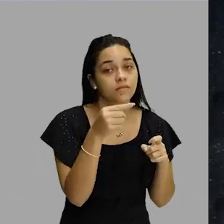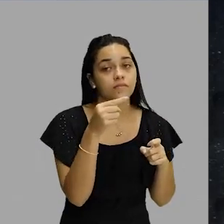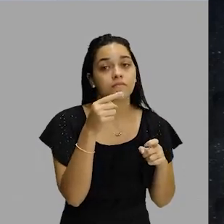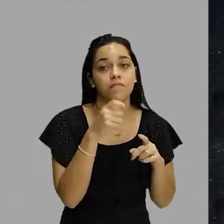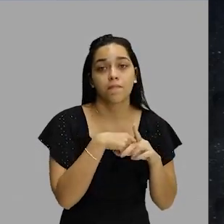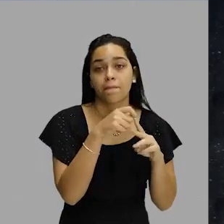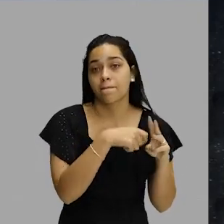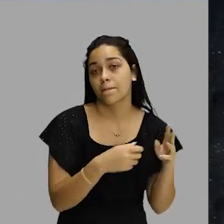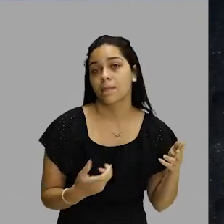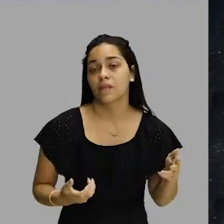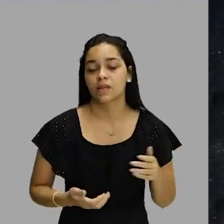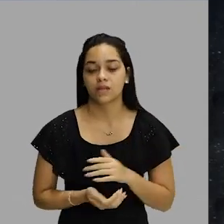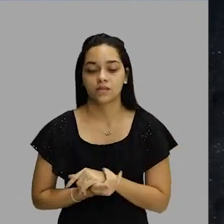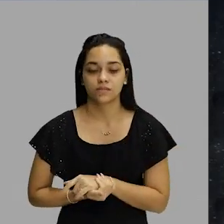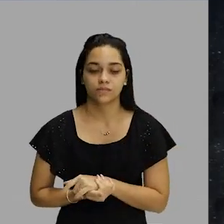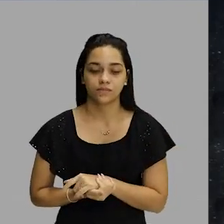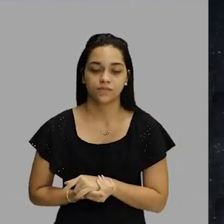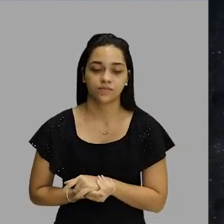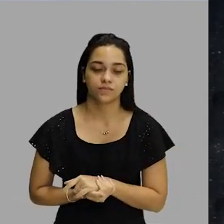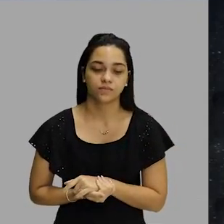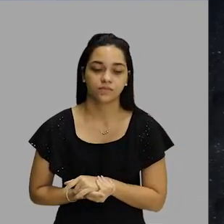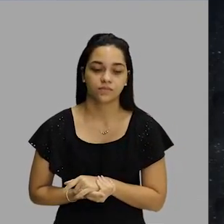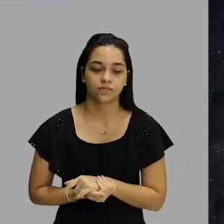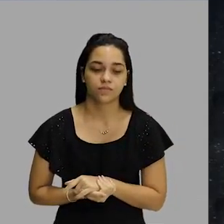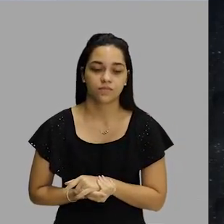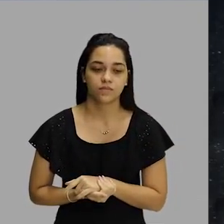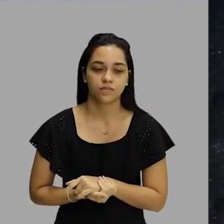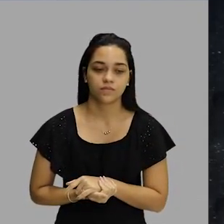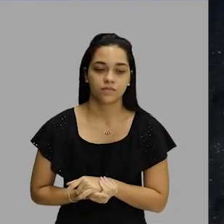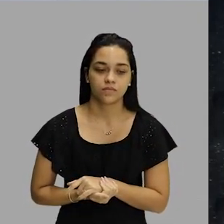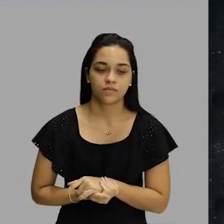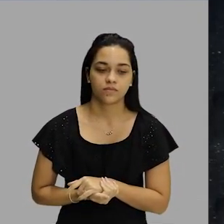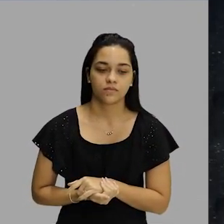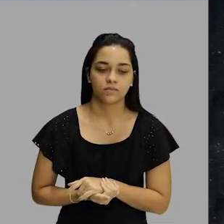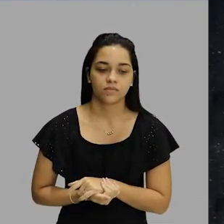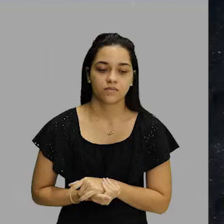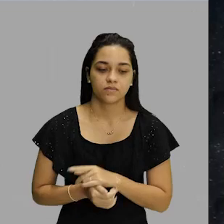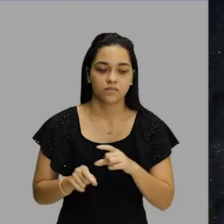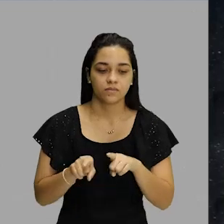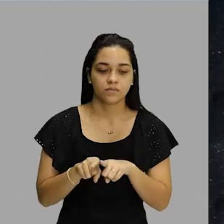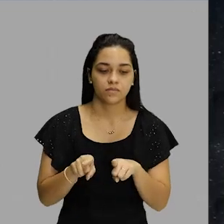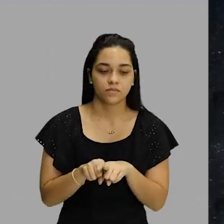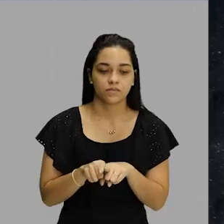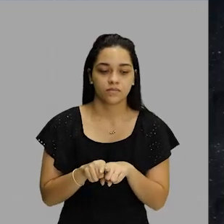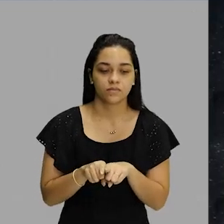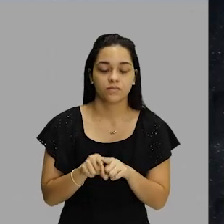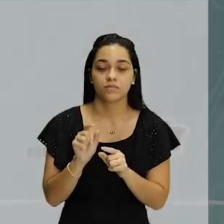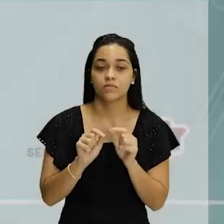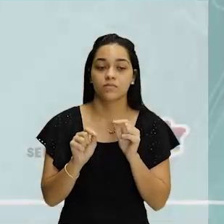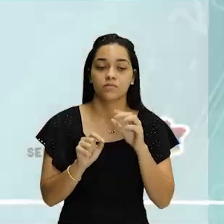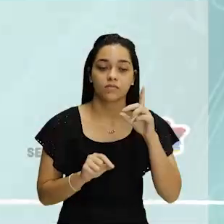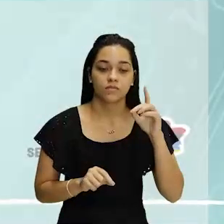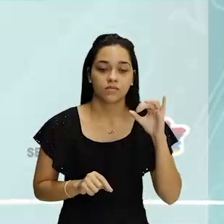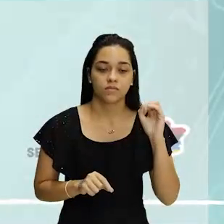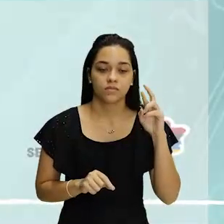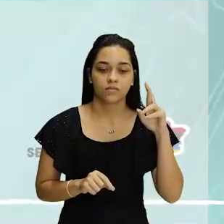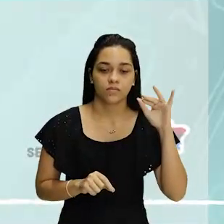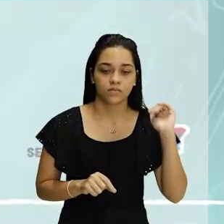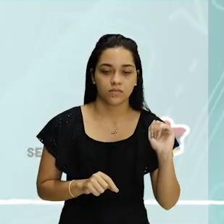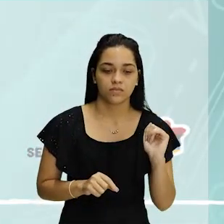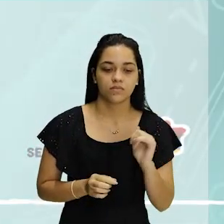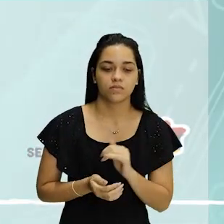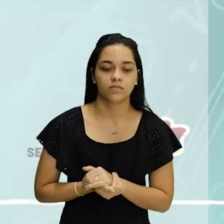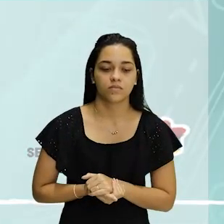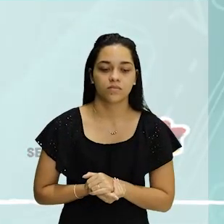né? Regularmente, para poder você não ter maiores complicações. Outra doença bacteriana é a desinteria.